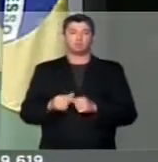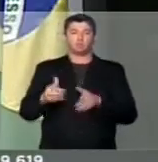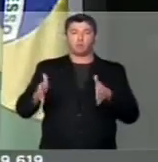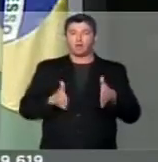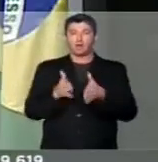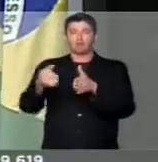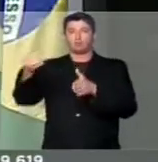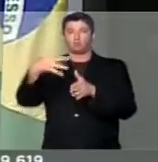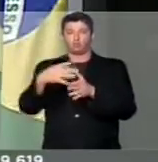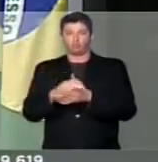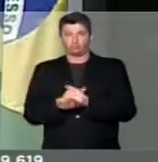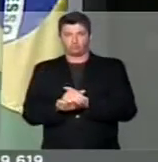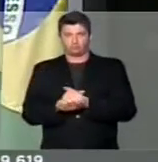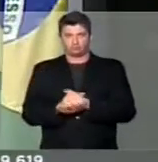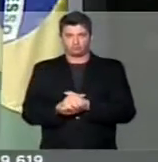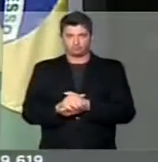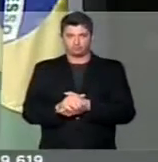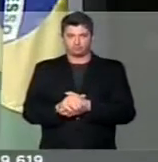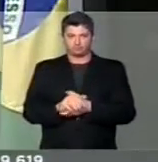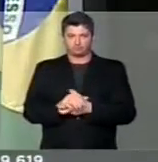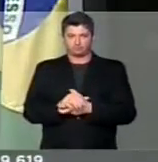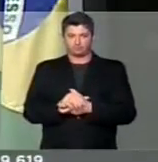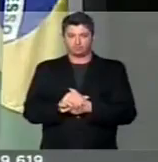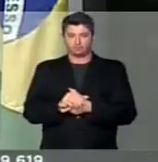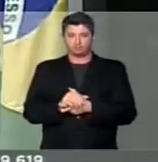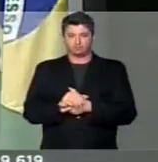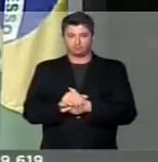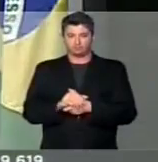rumo, um novo caminho.